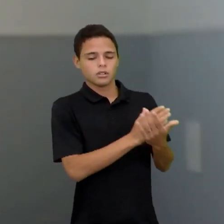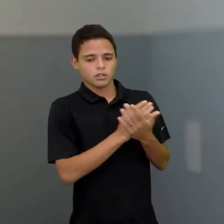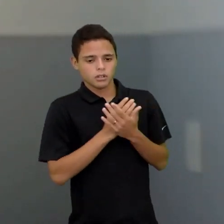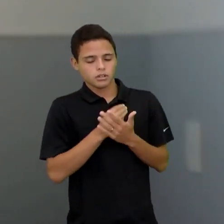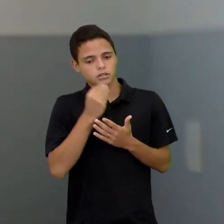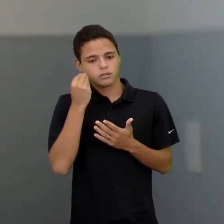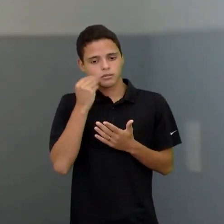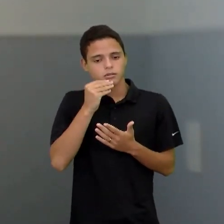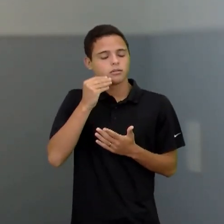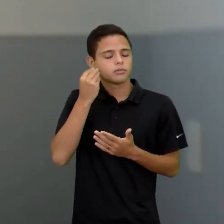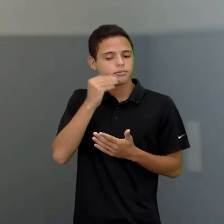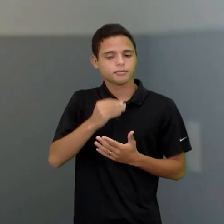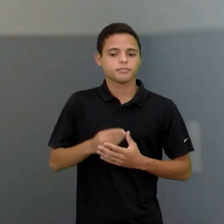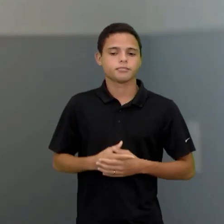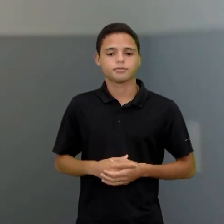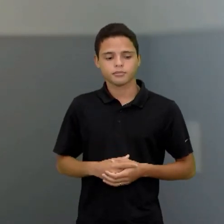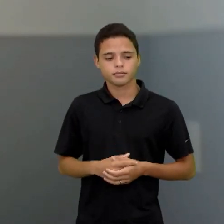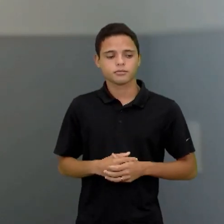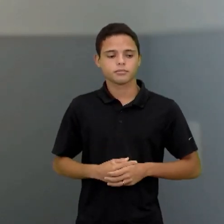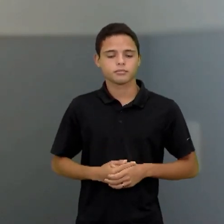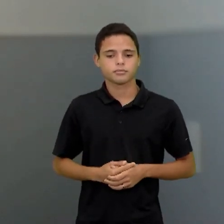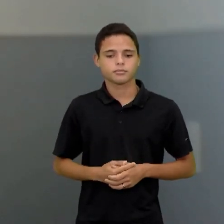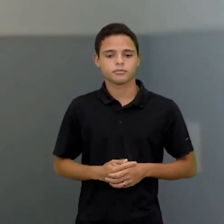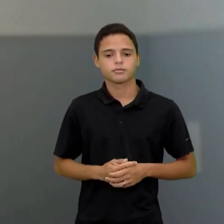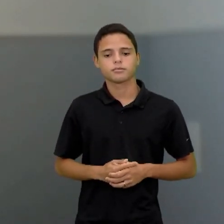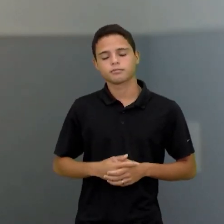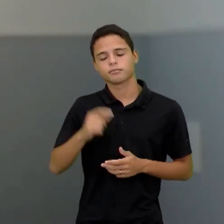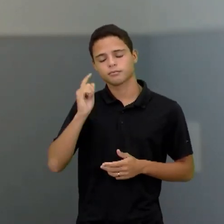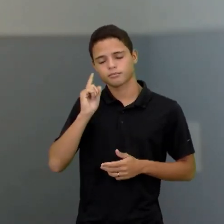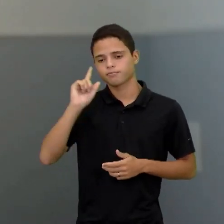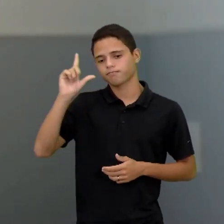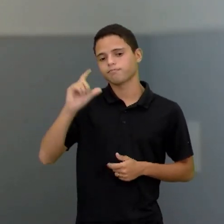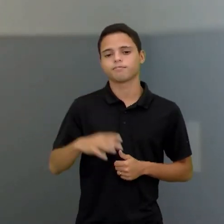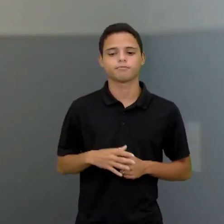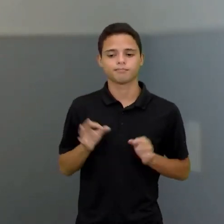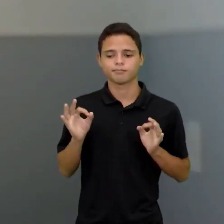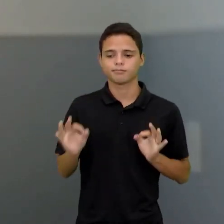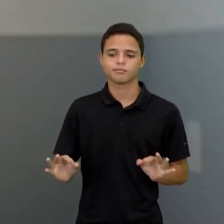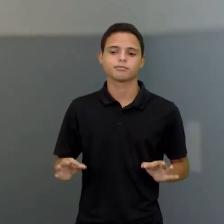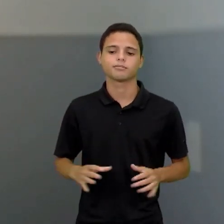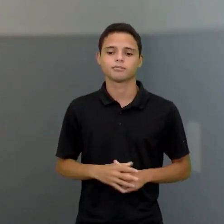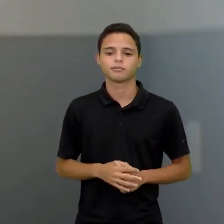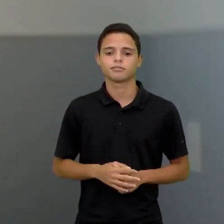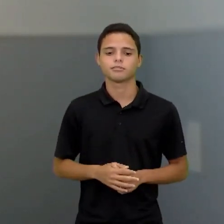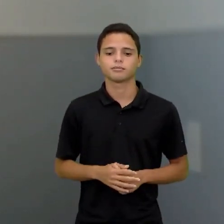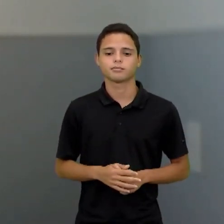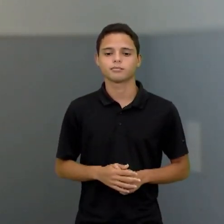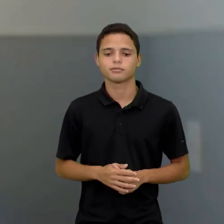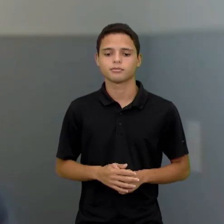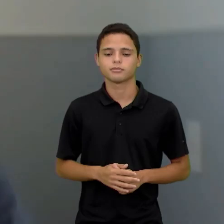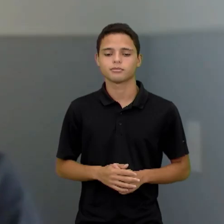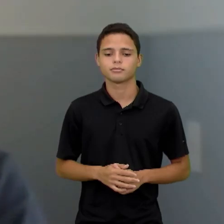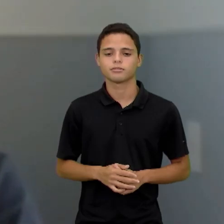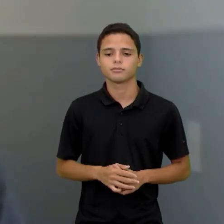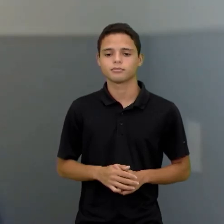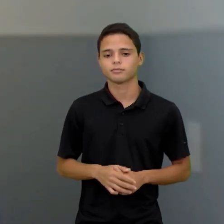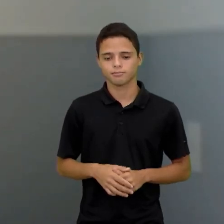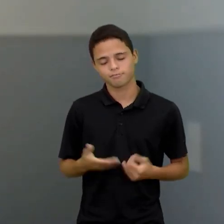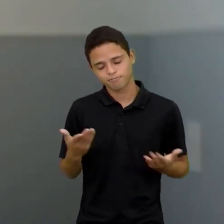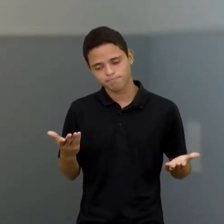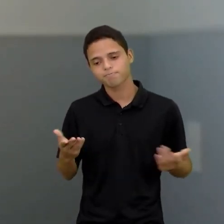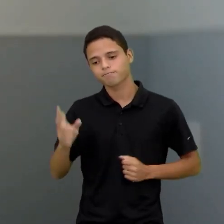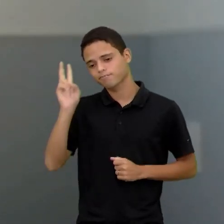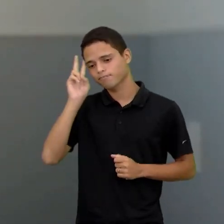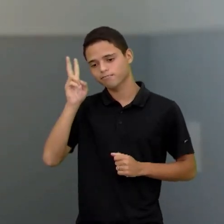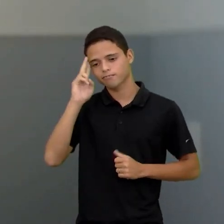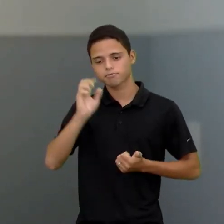oportunidade de experimentar e deu certo, né? Deixa eu contar um pouquinho da minha história no esporte. Eu acho que eu